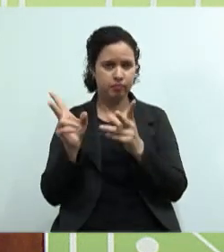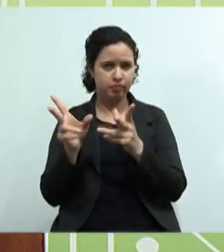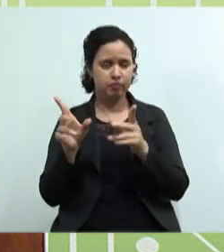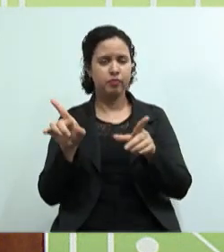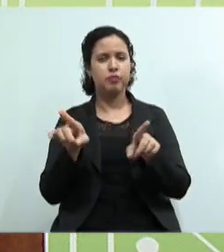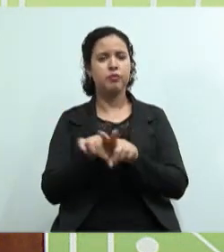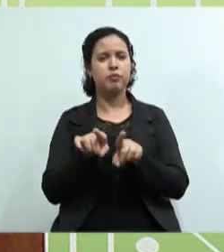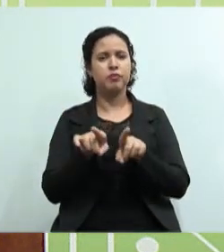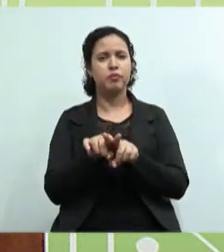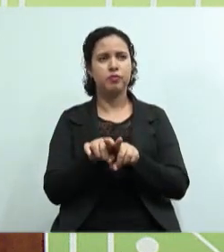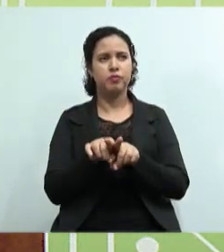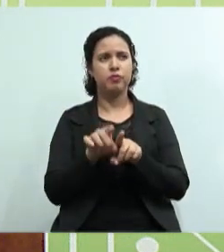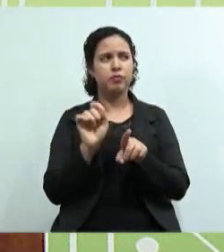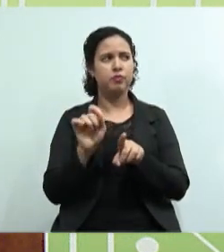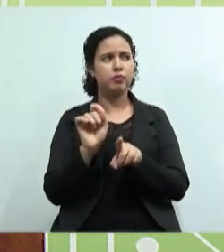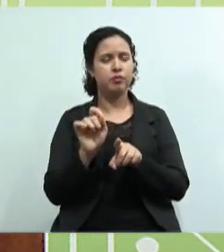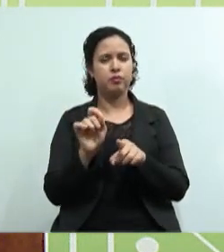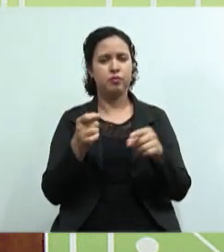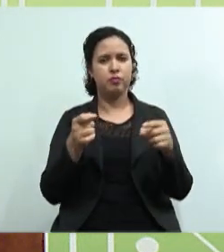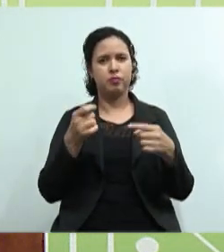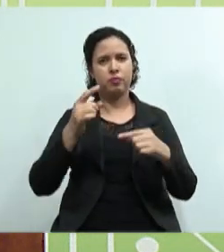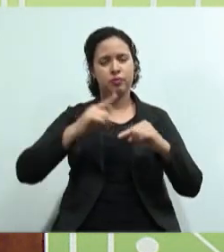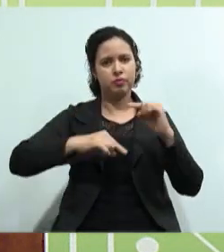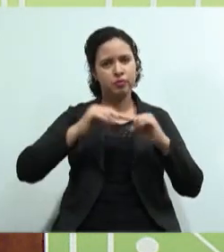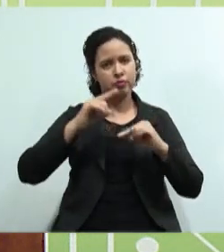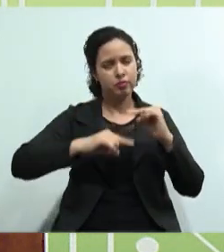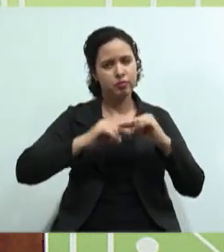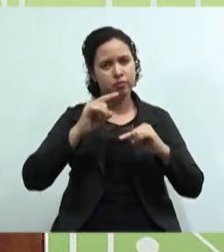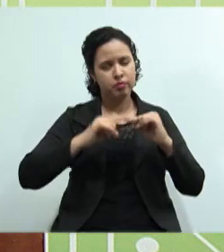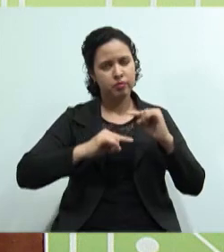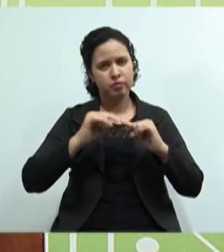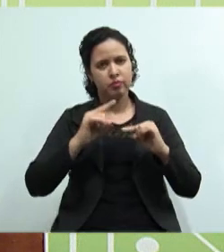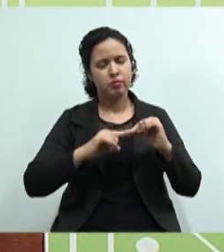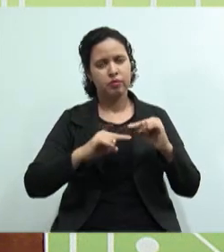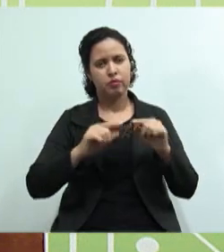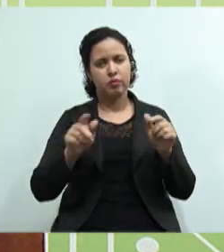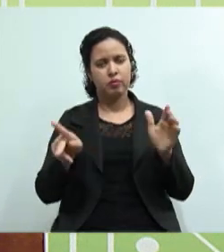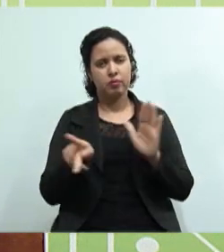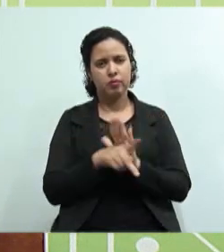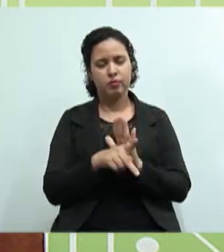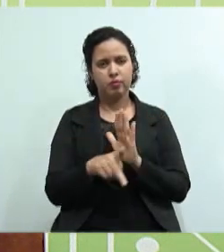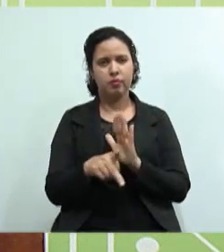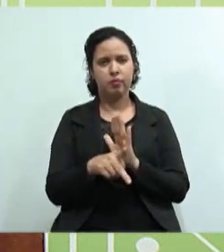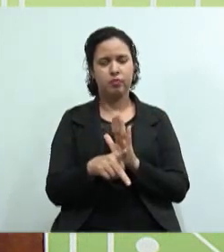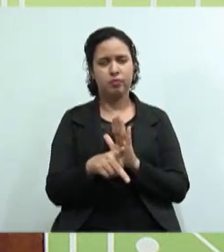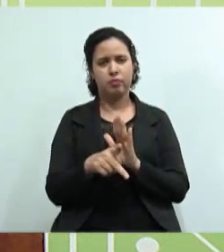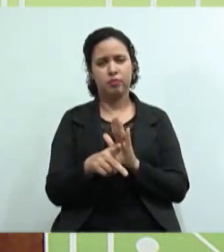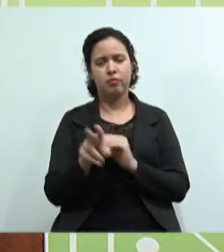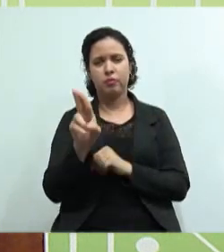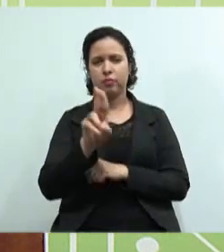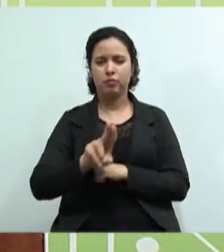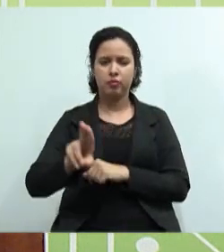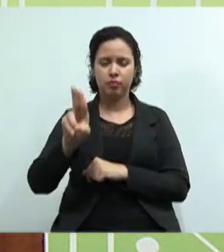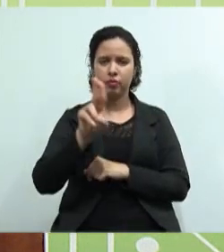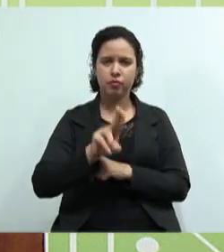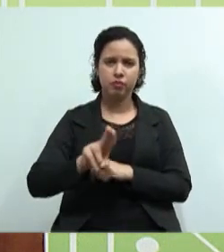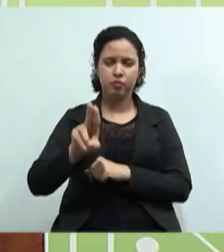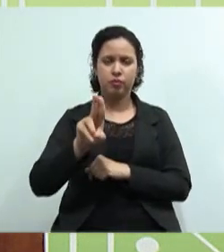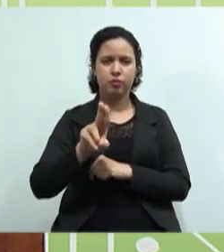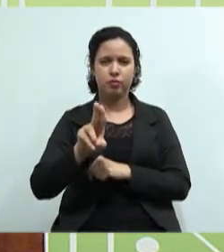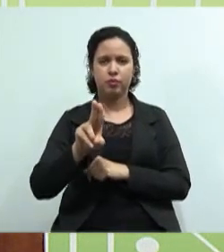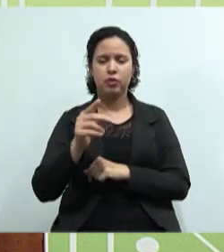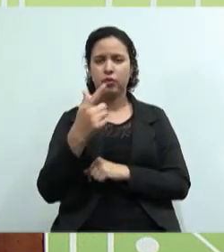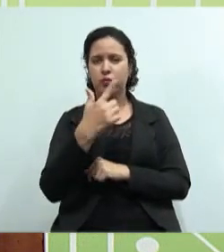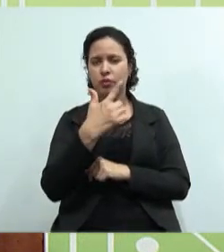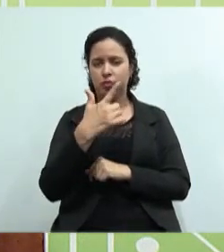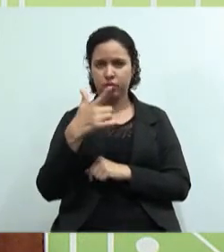nós temos também aquele estoque de materiais para consumo, que são material de limpeza, outros materiais que